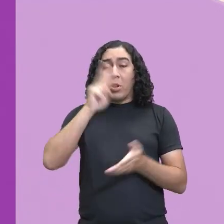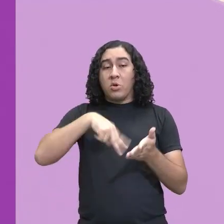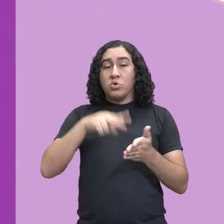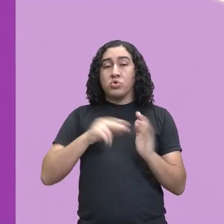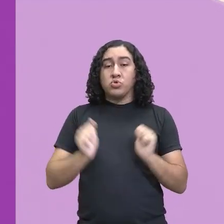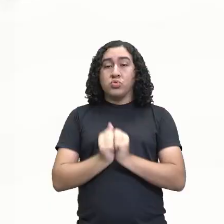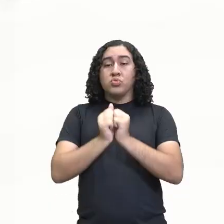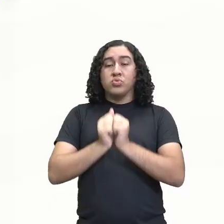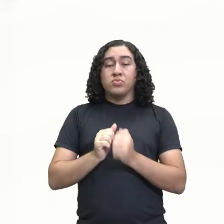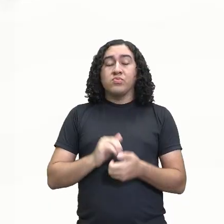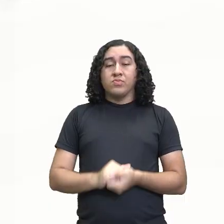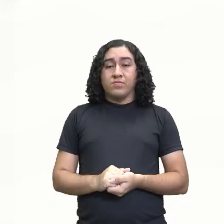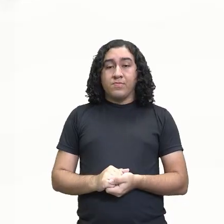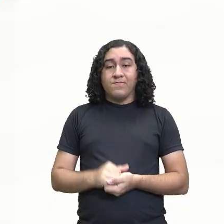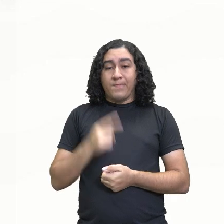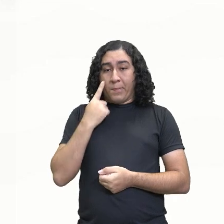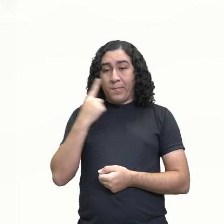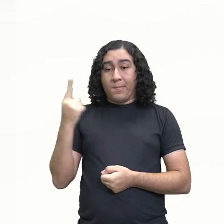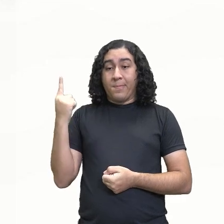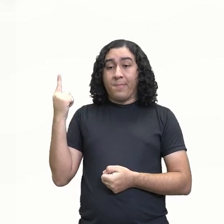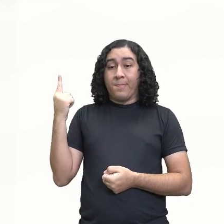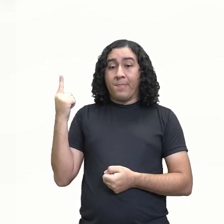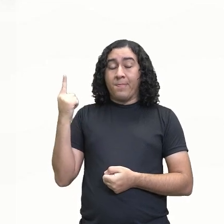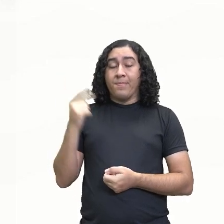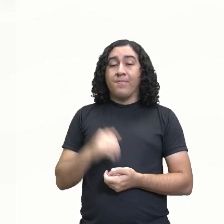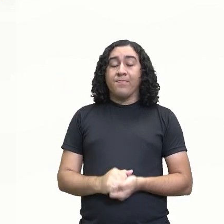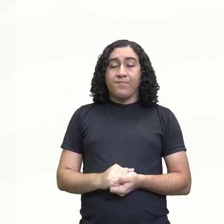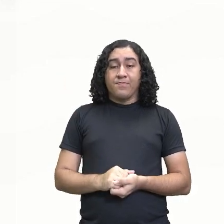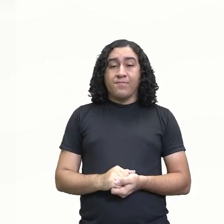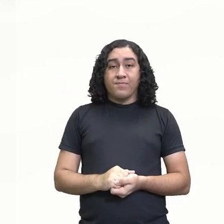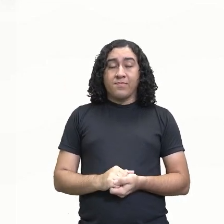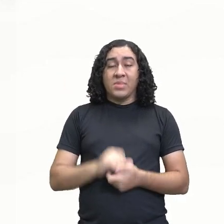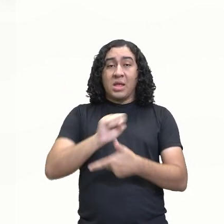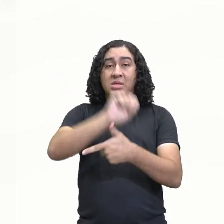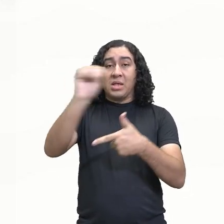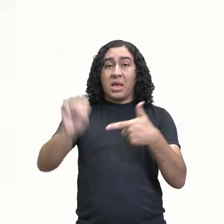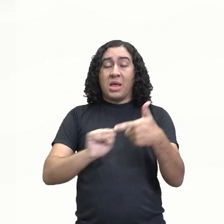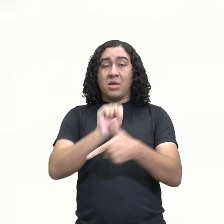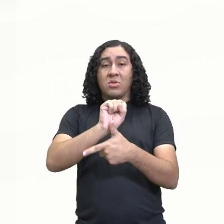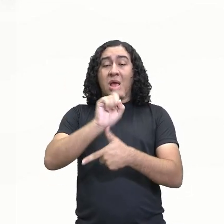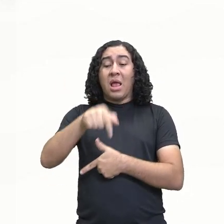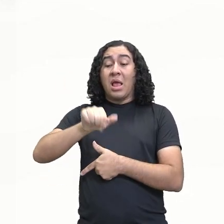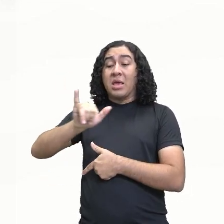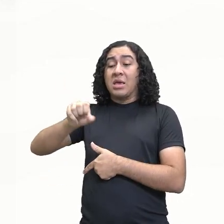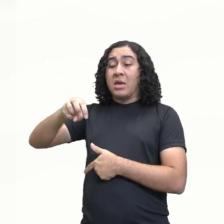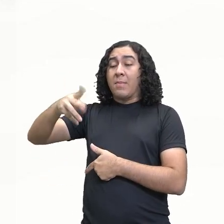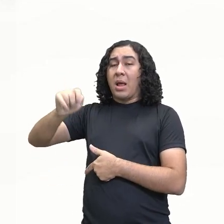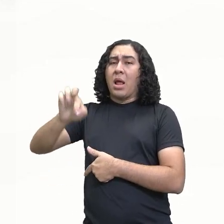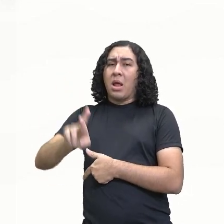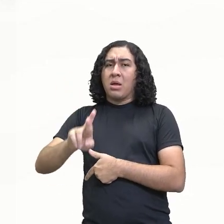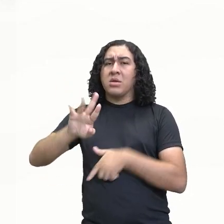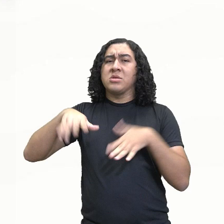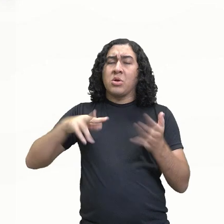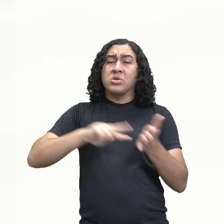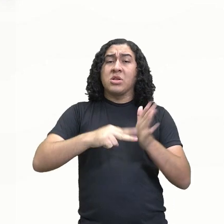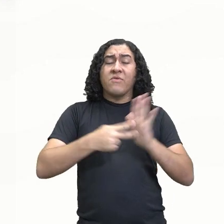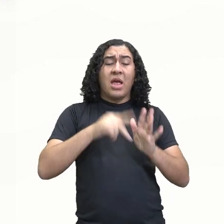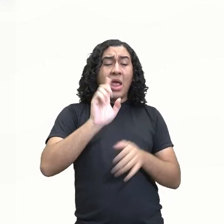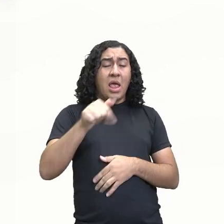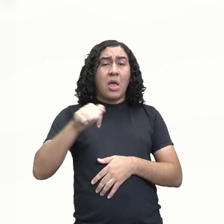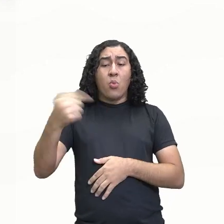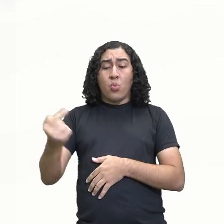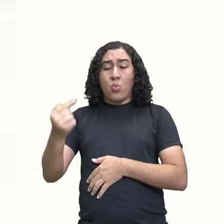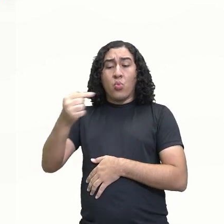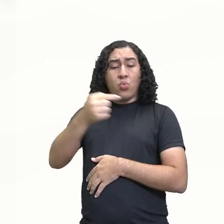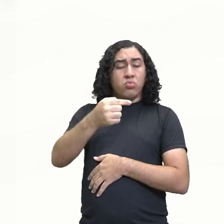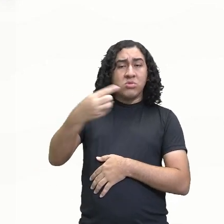juntos paridade da função seno. A função seno é ímpar. Ah, professora, então quer dizer que vai ser 1, 3, 5?